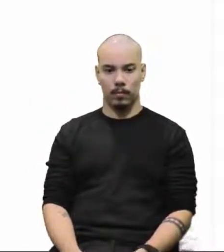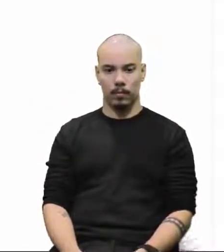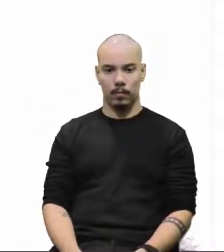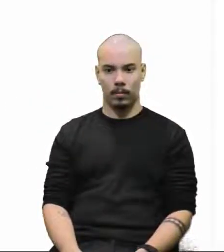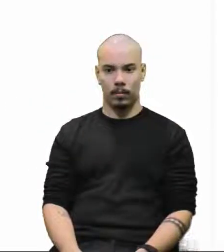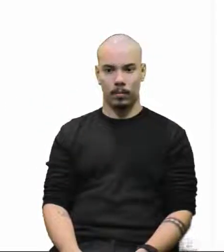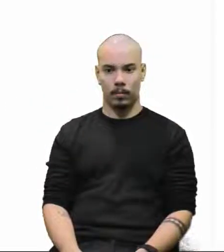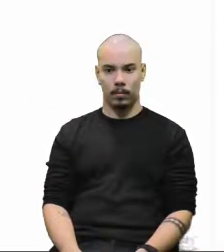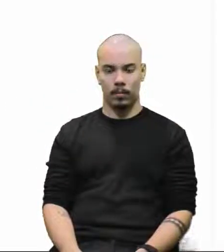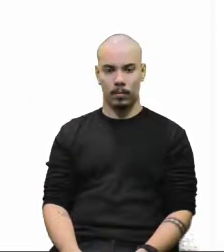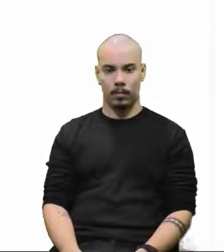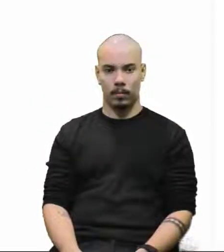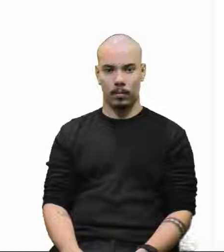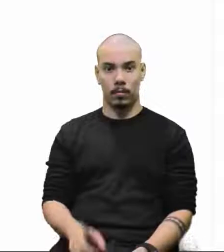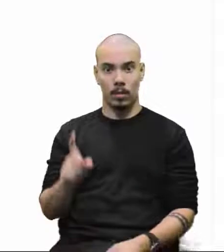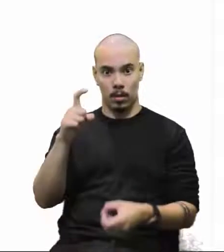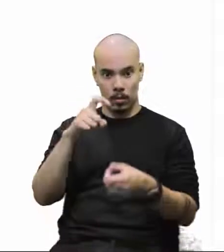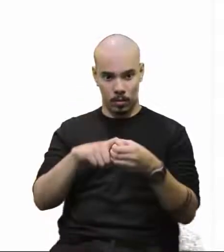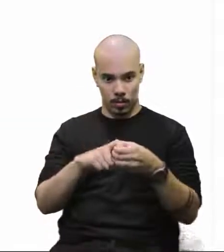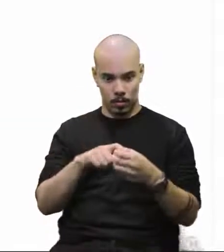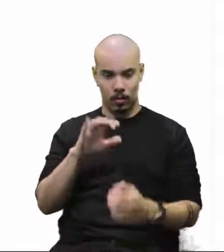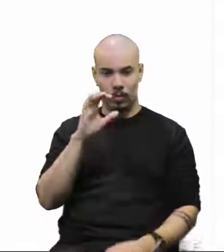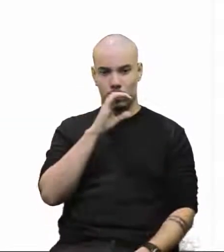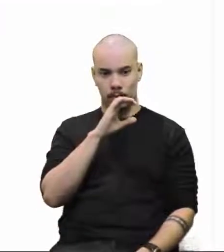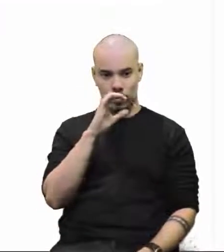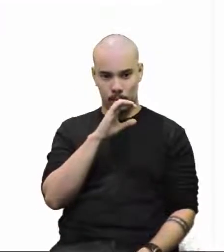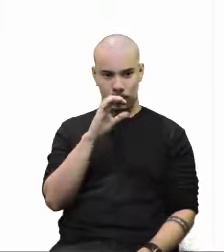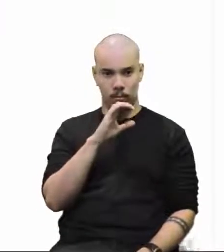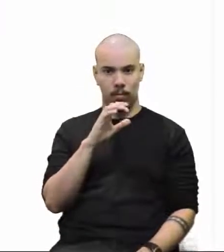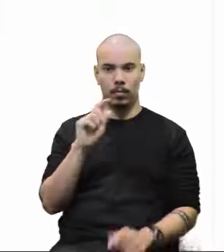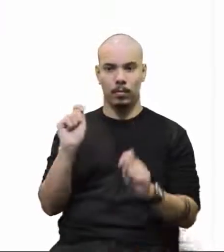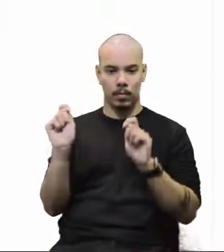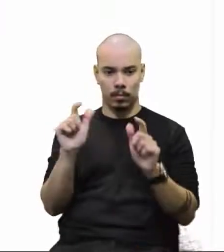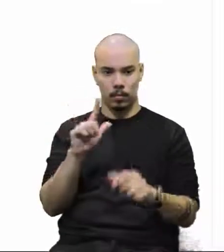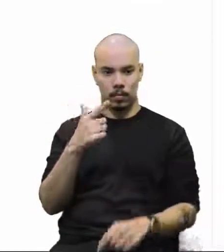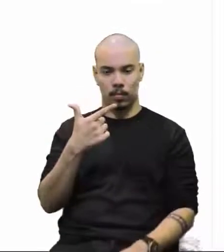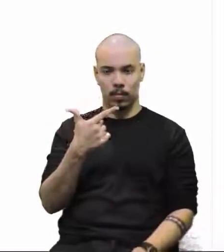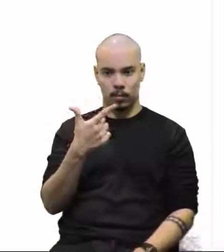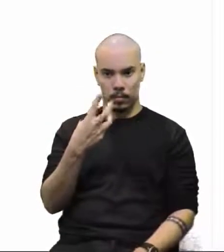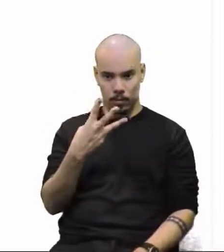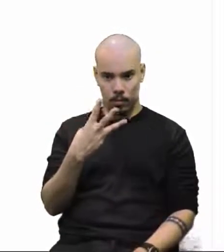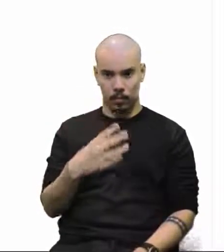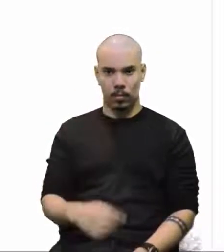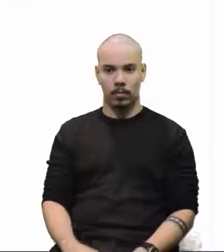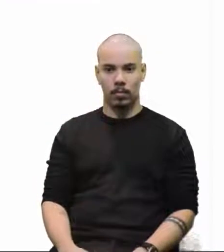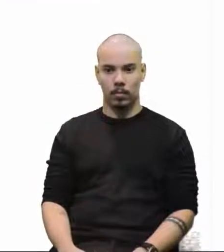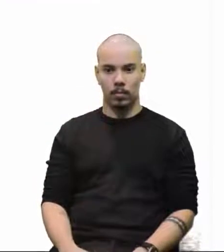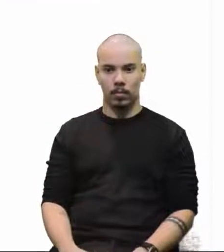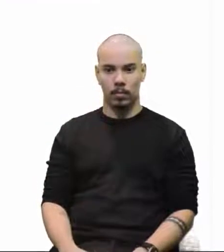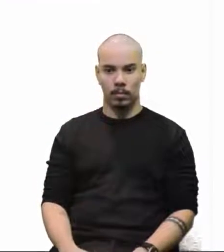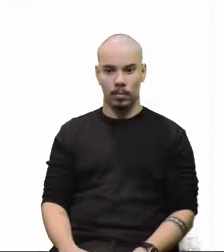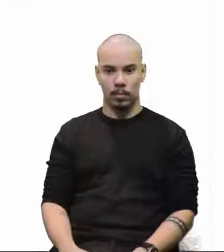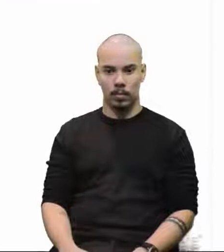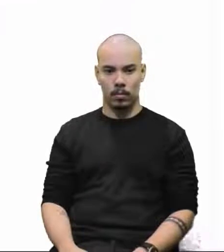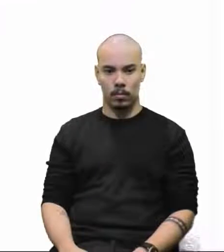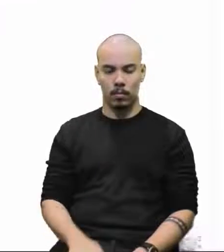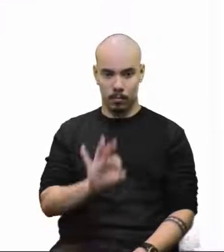Só voltar aqui, deixa eu ver na questão aqui. Slide 23. Menos 7,